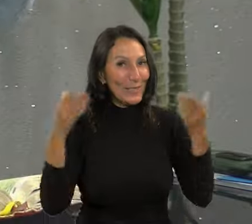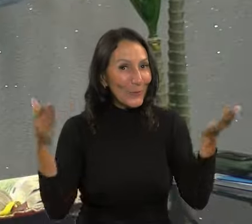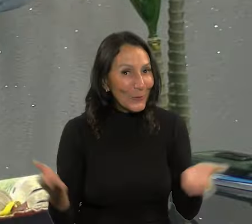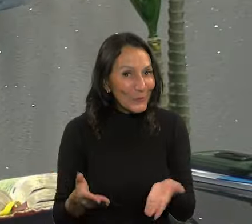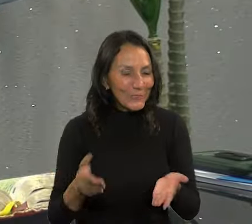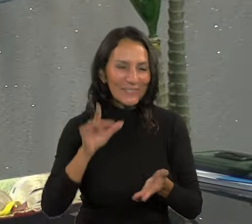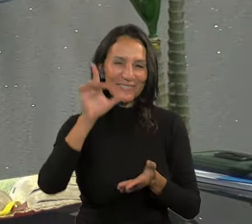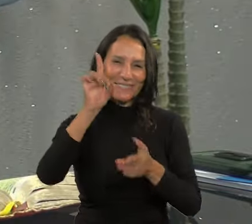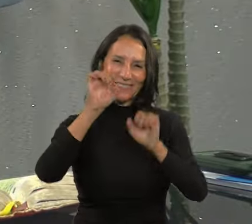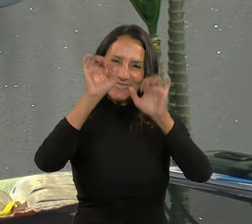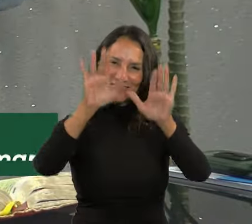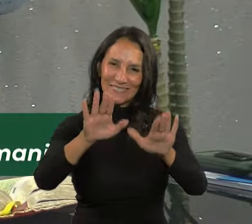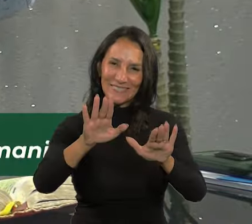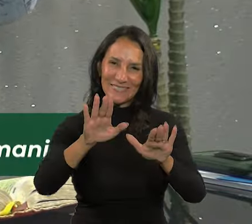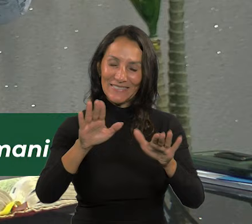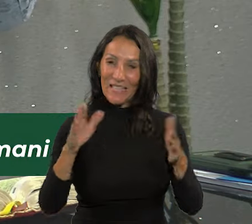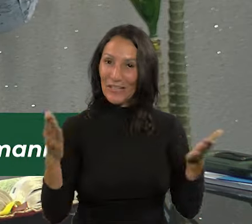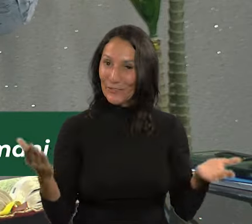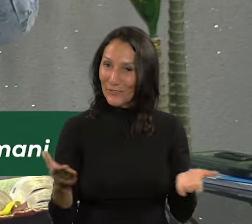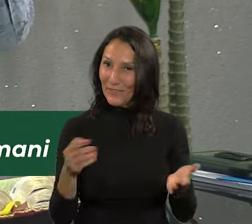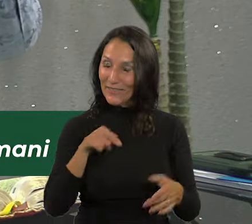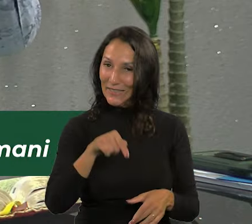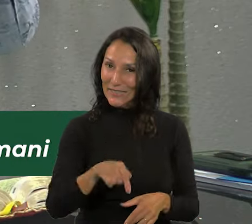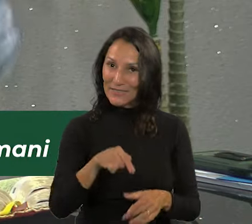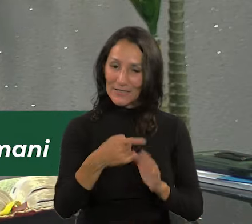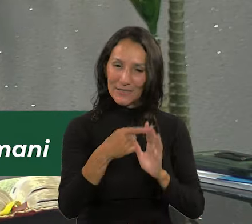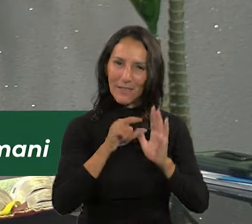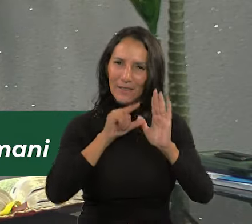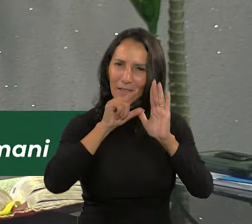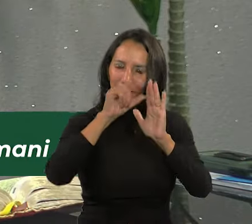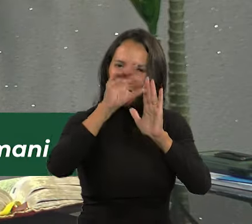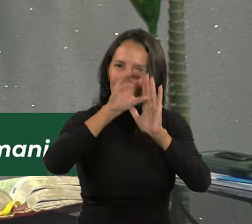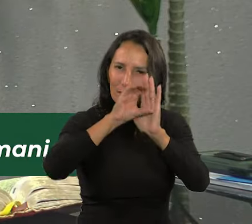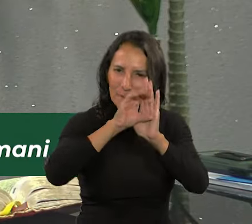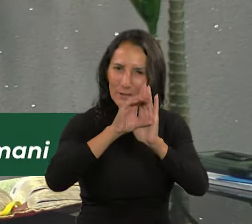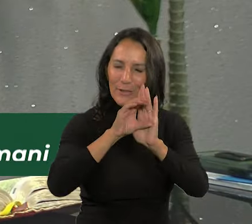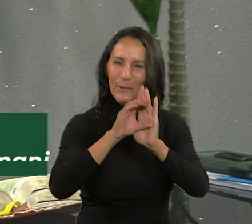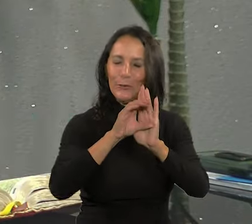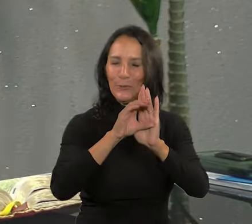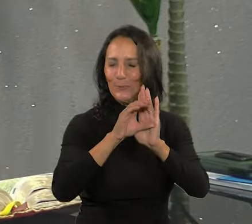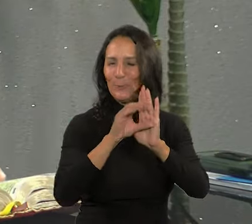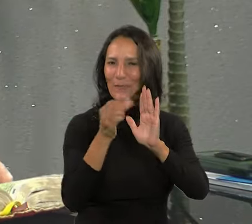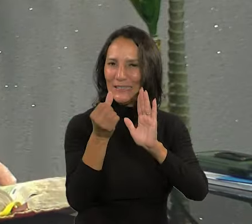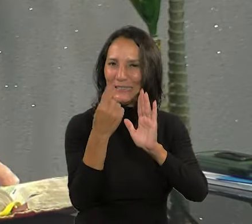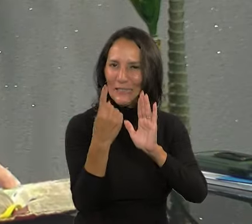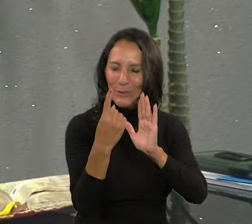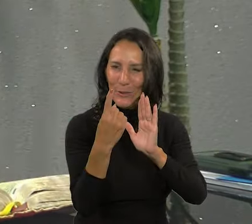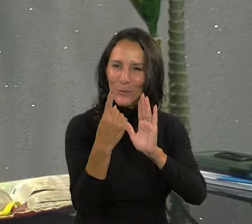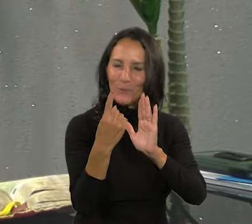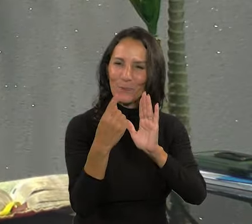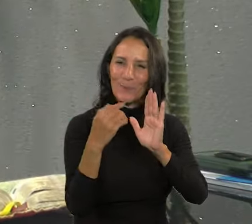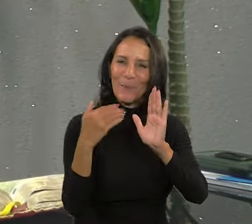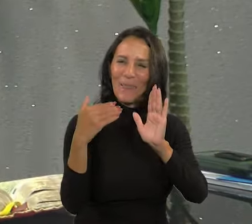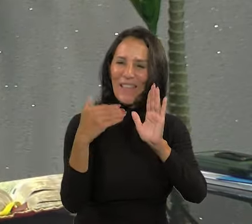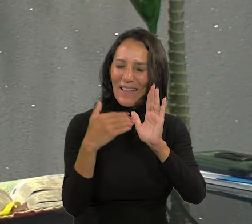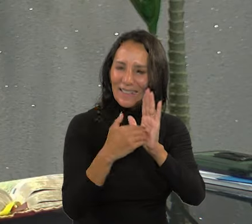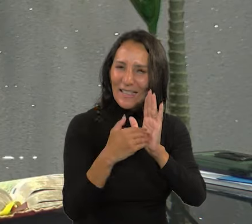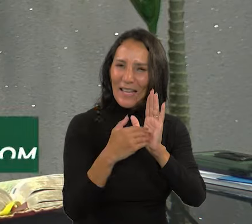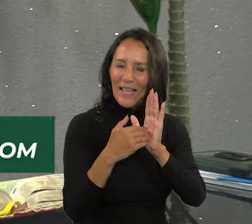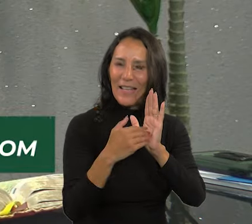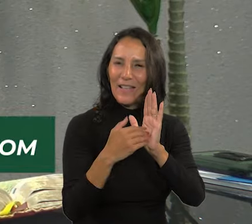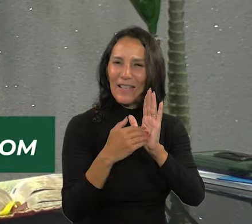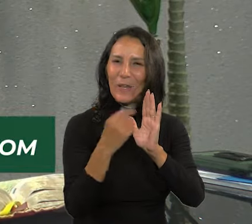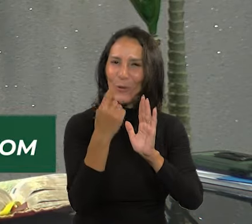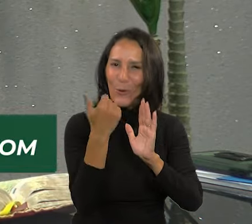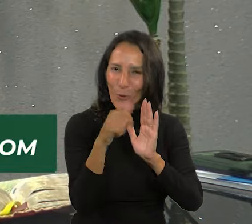Deus te abençoe, que esta aplicação deste versículos de Isaías 61 até o versículo de número 11